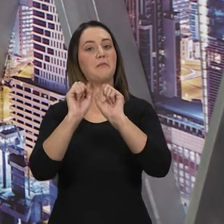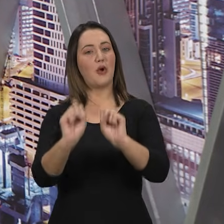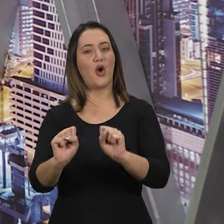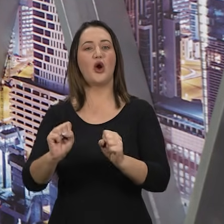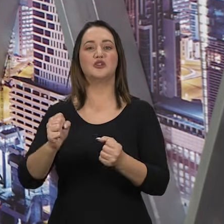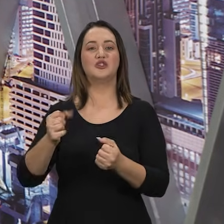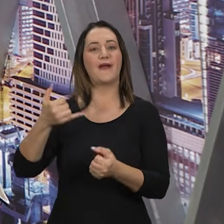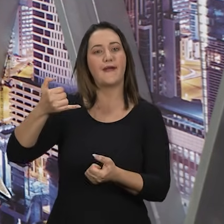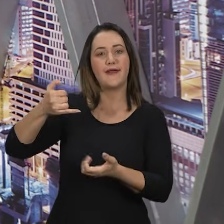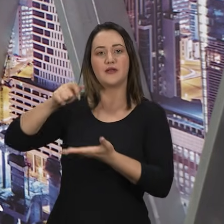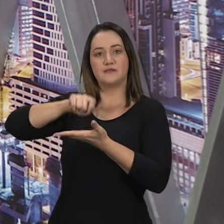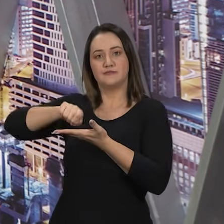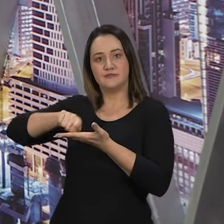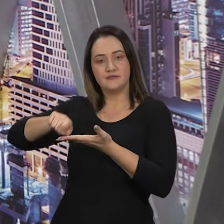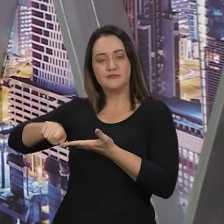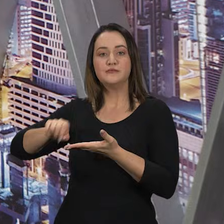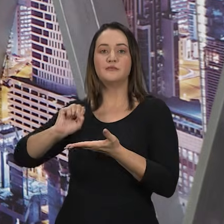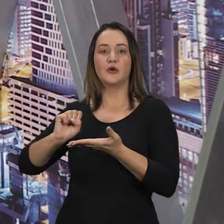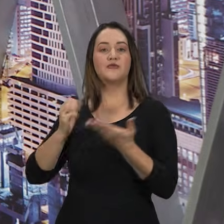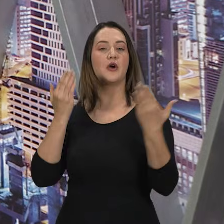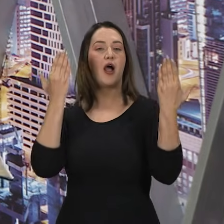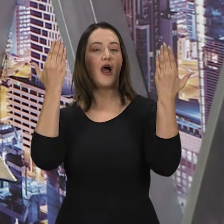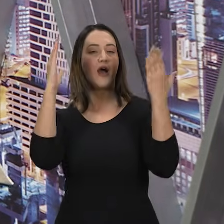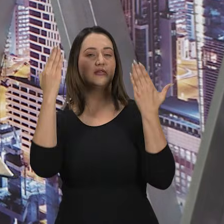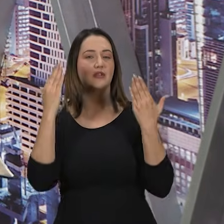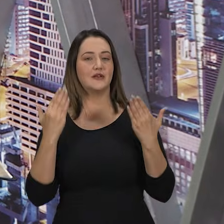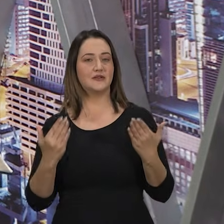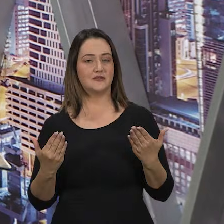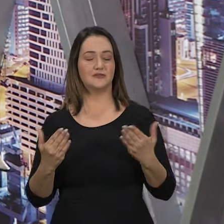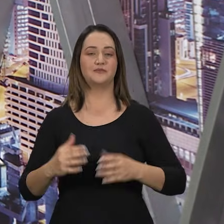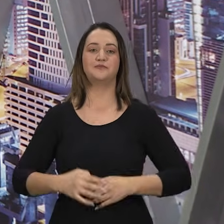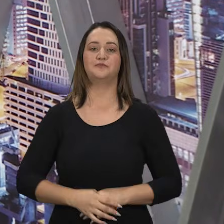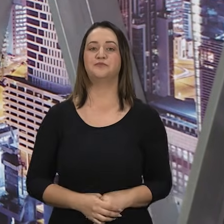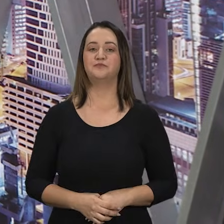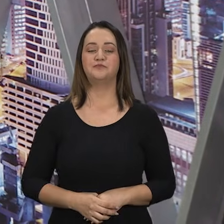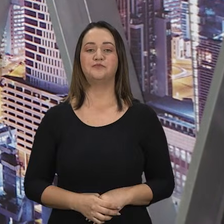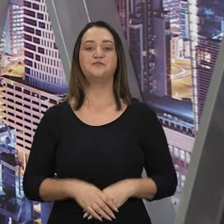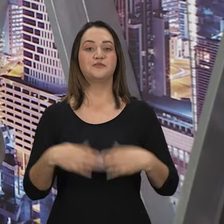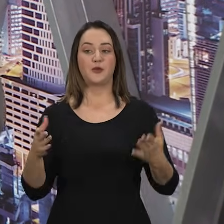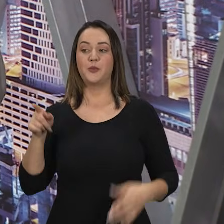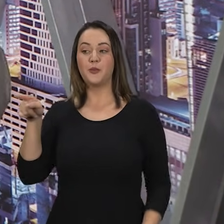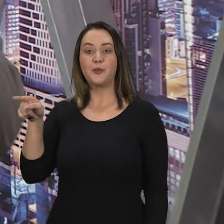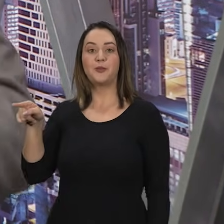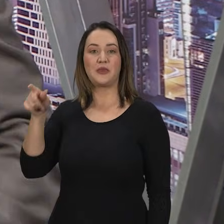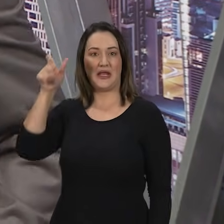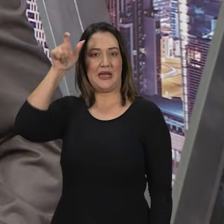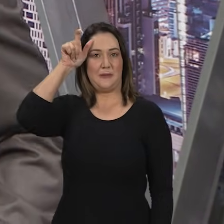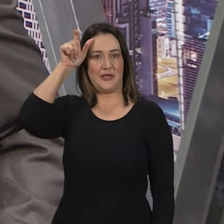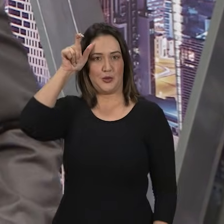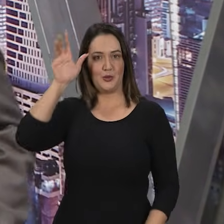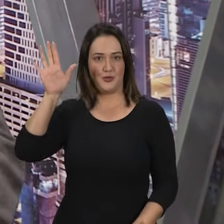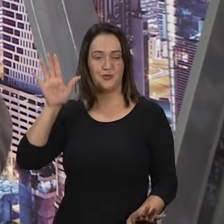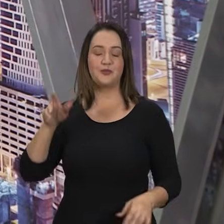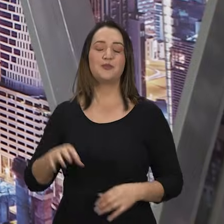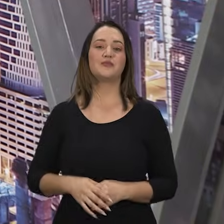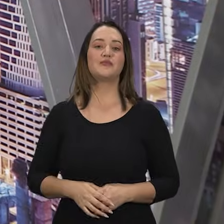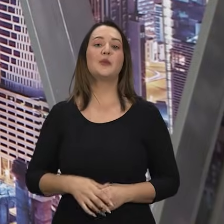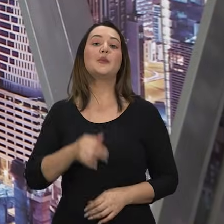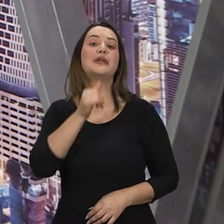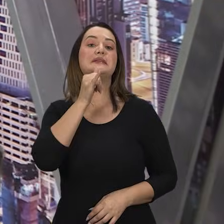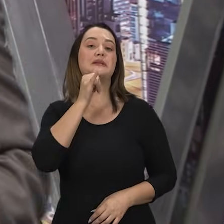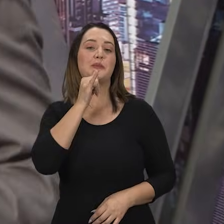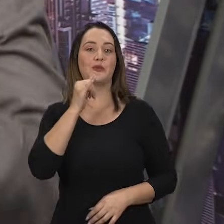uma caneta para anotar e vamos analisar esse tema. O inimigo trabalha de que maneira? Vamos